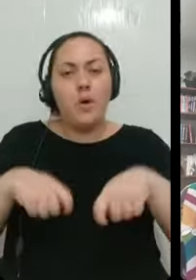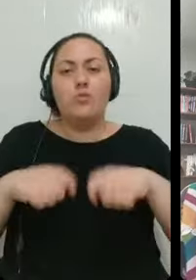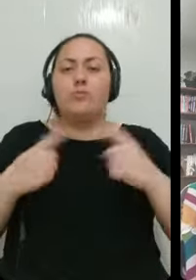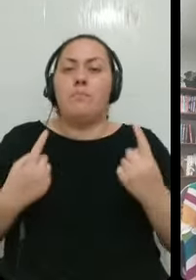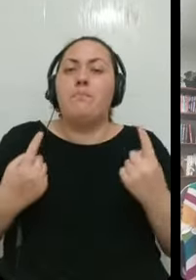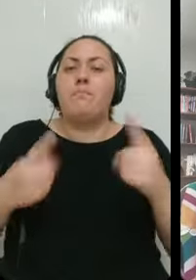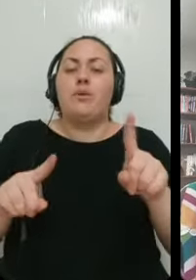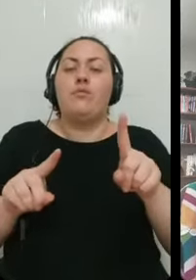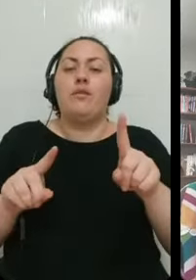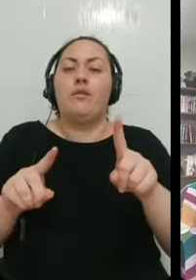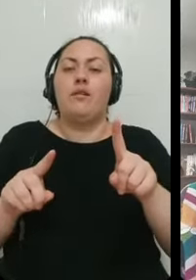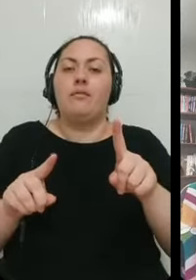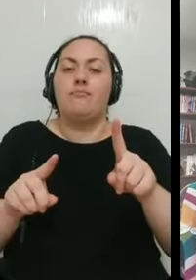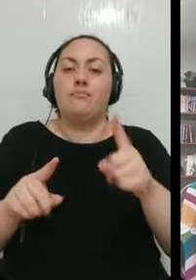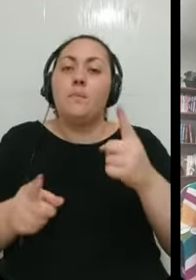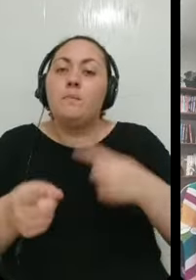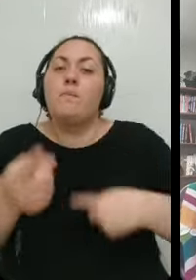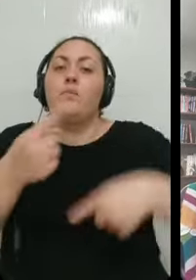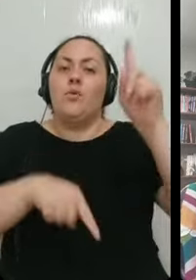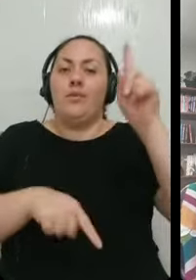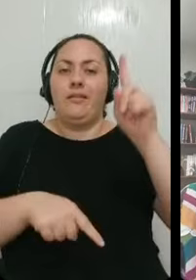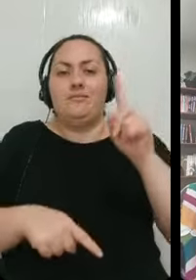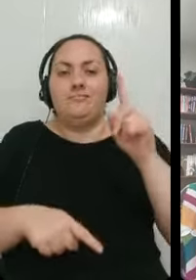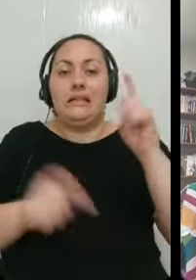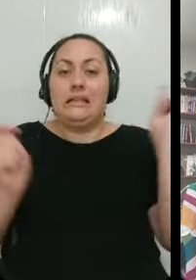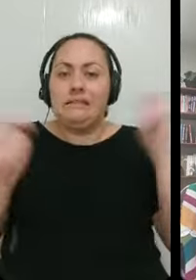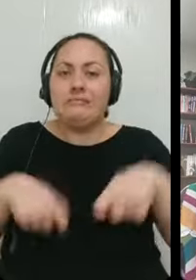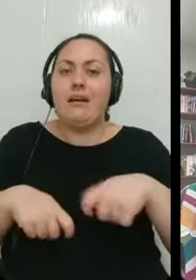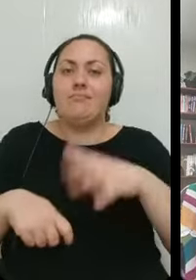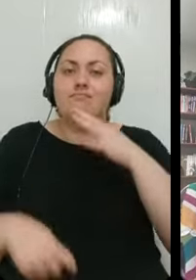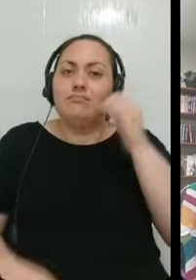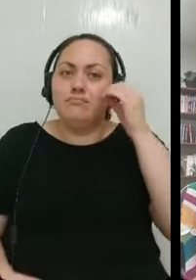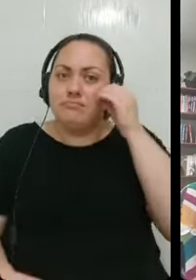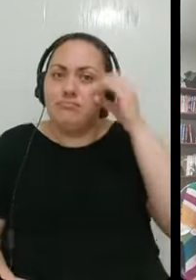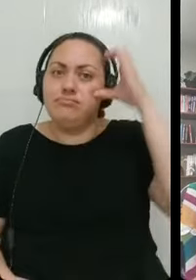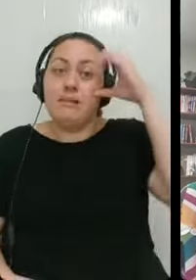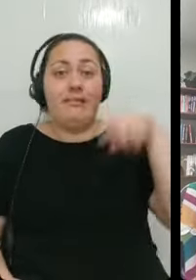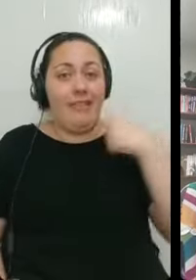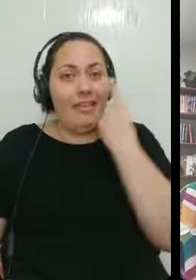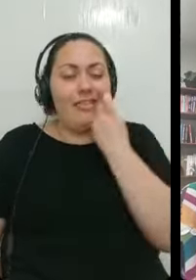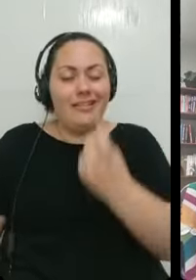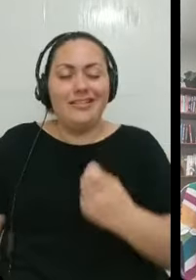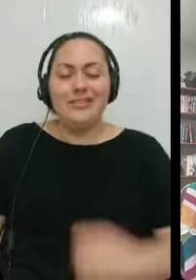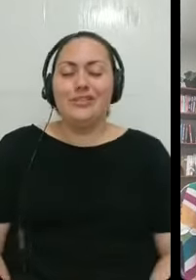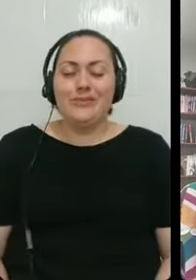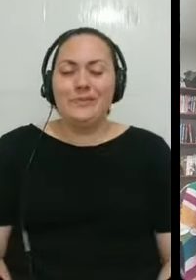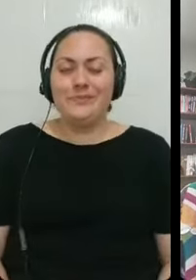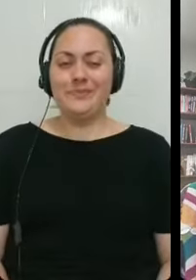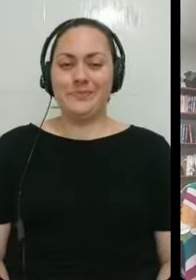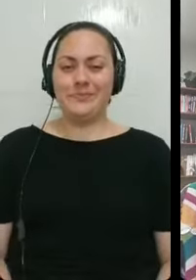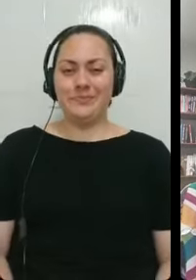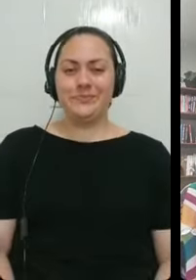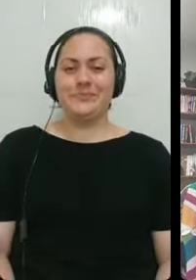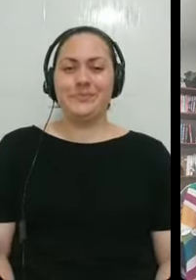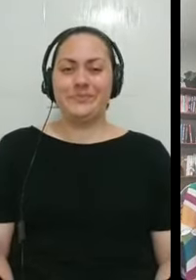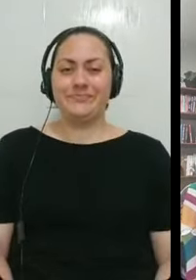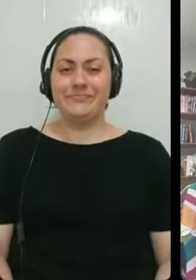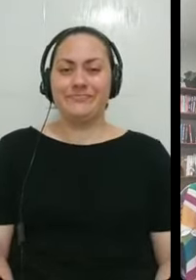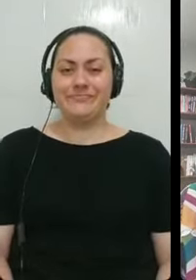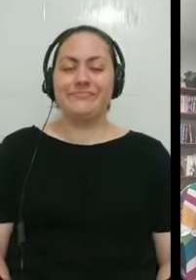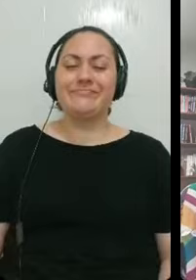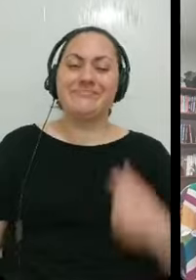de crescimento que é muito, muito interessante. E queria